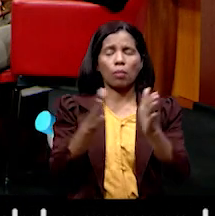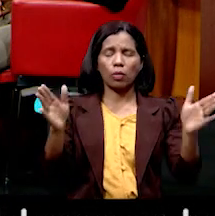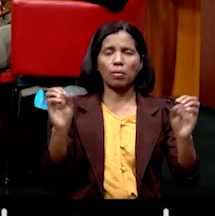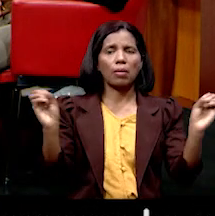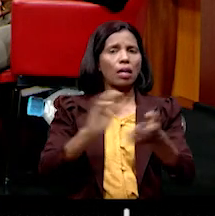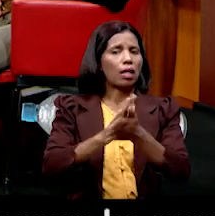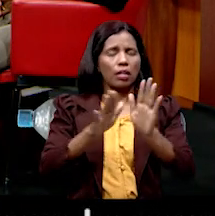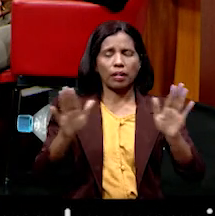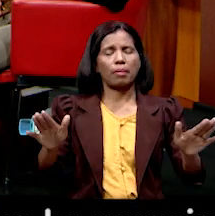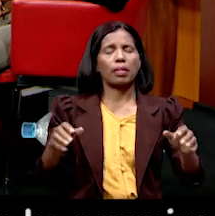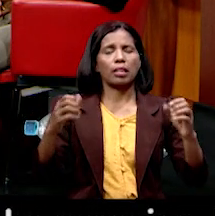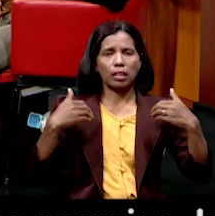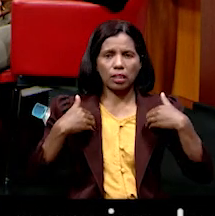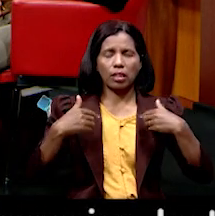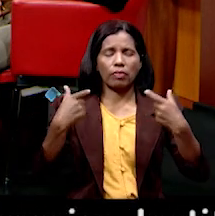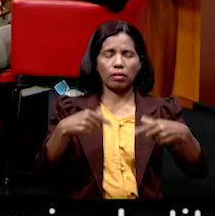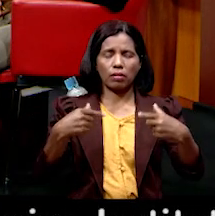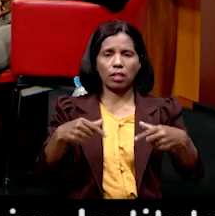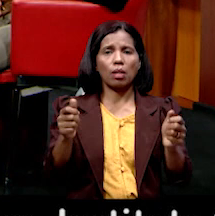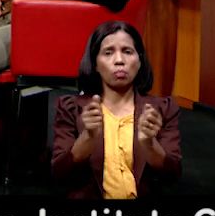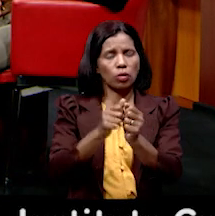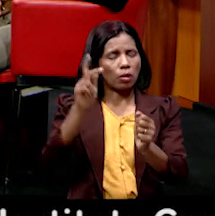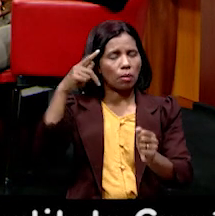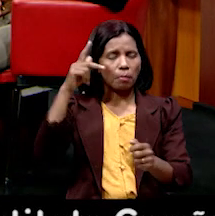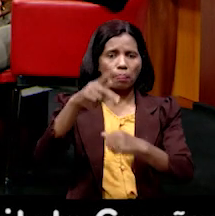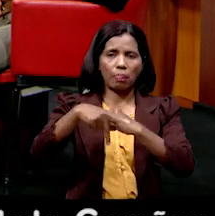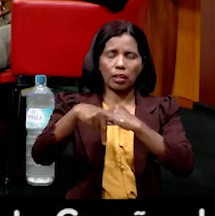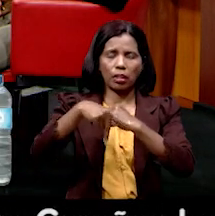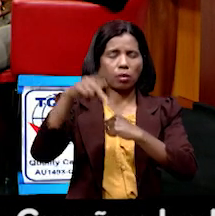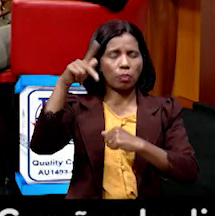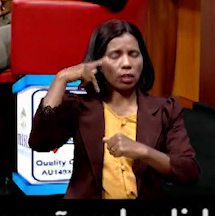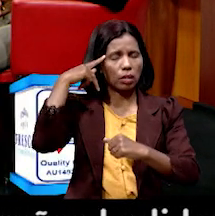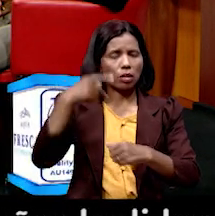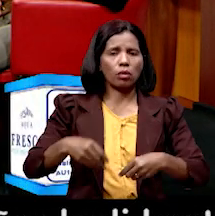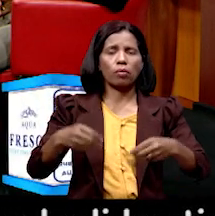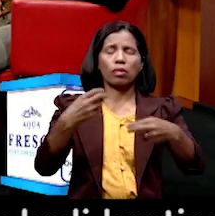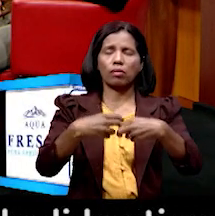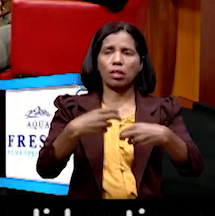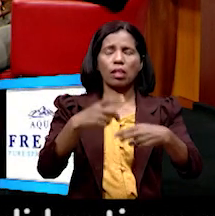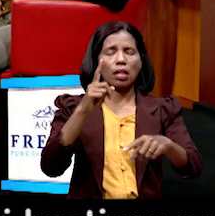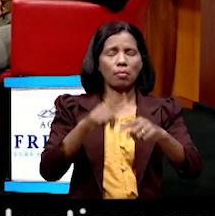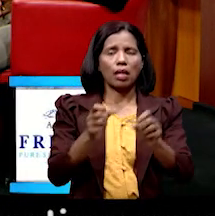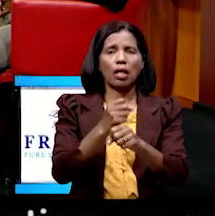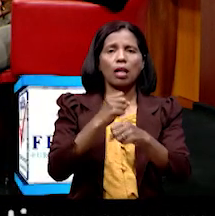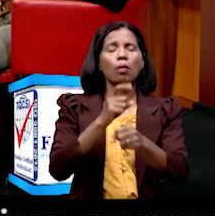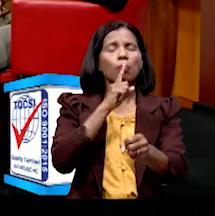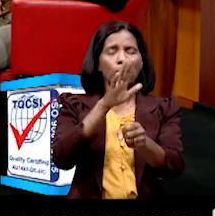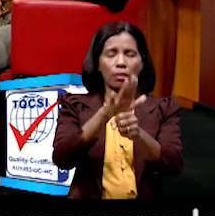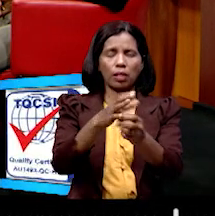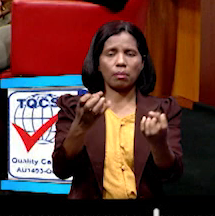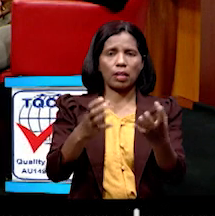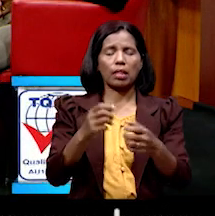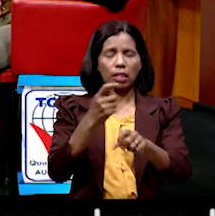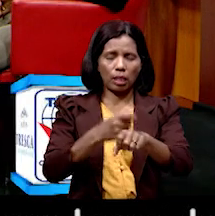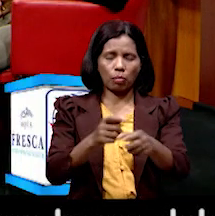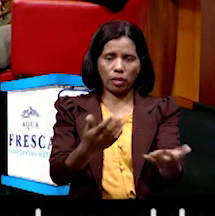ramoso confrontação entre partido político Sira e a Fatifatin, onde foi impacto la bela realiza promessa barak durante ne.